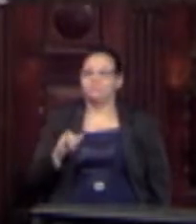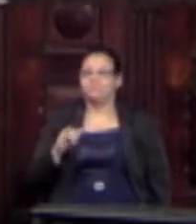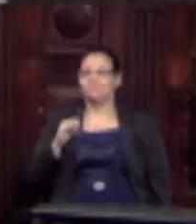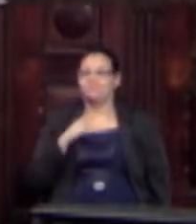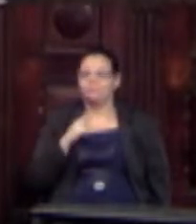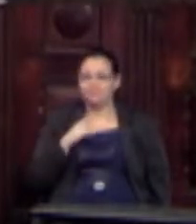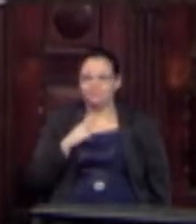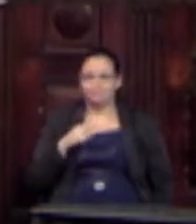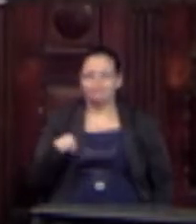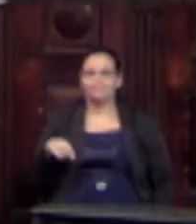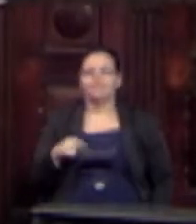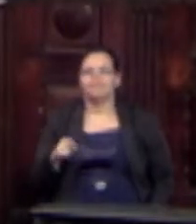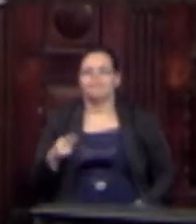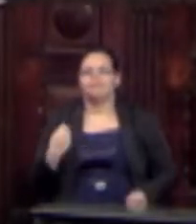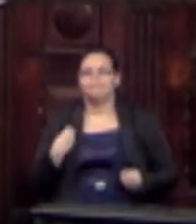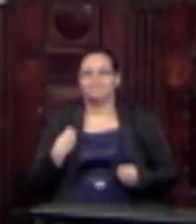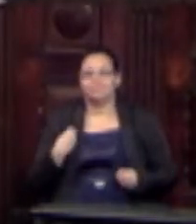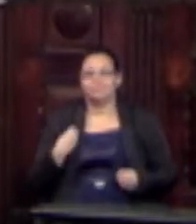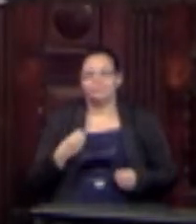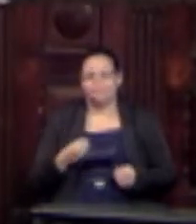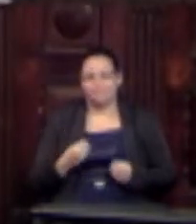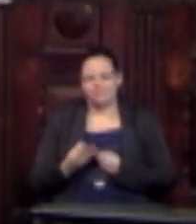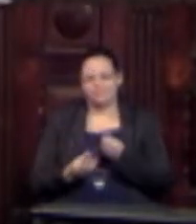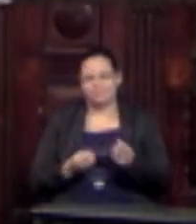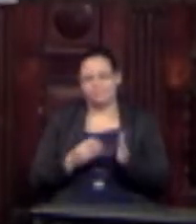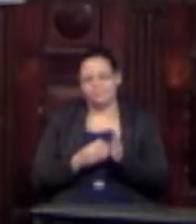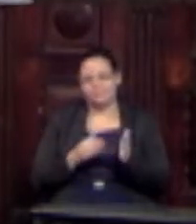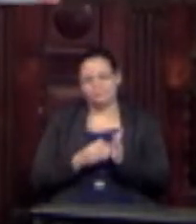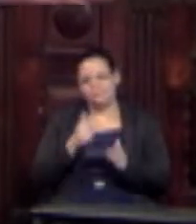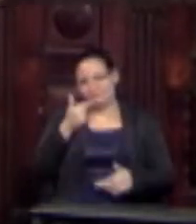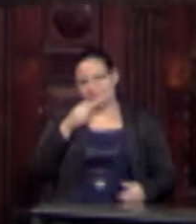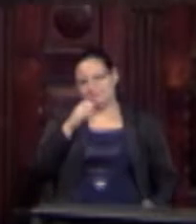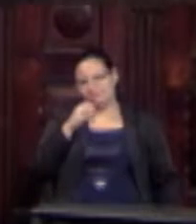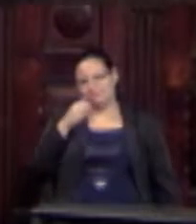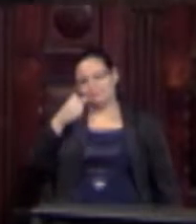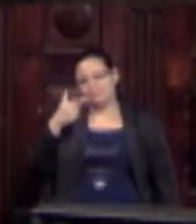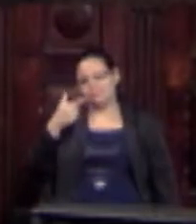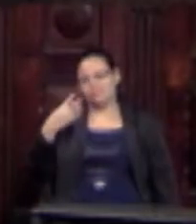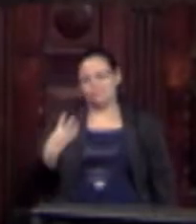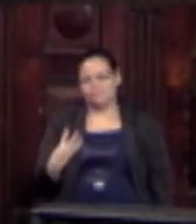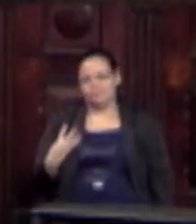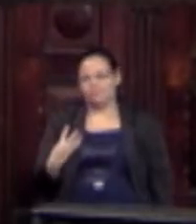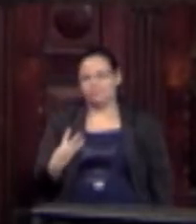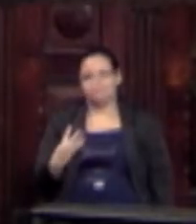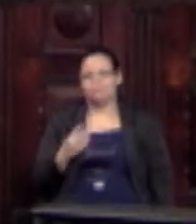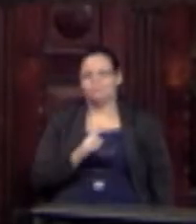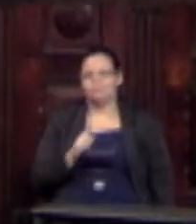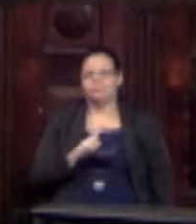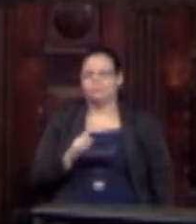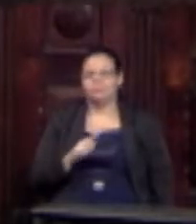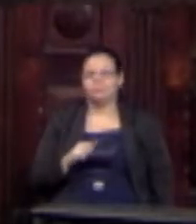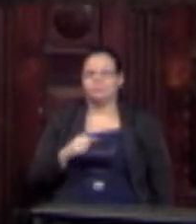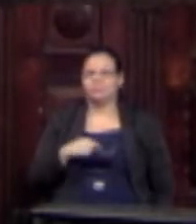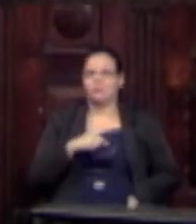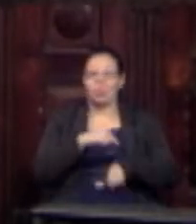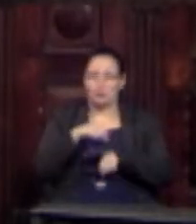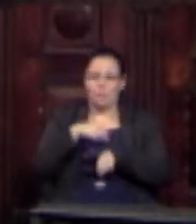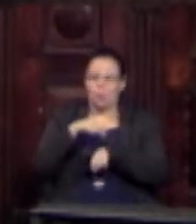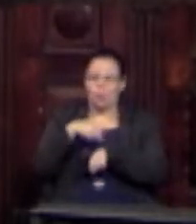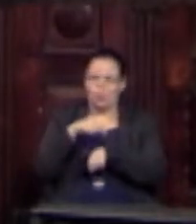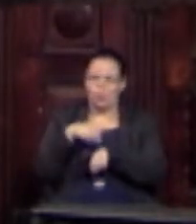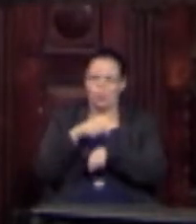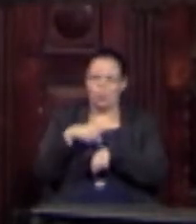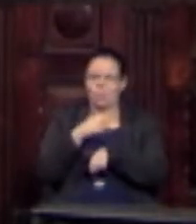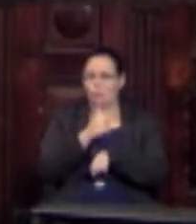que terminam em 2024 e já não produzem o volume de óleos